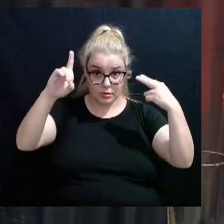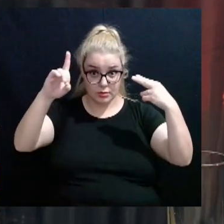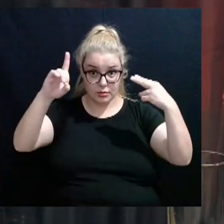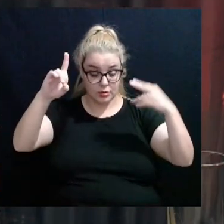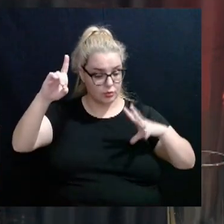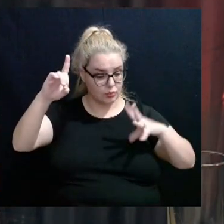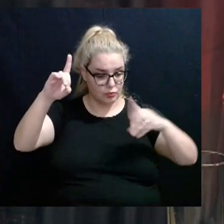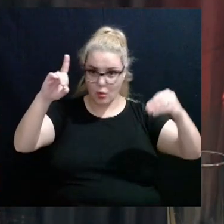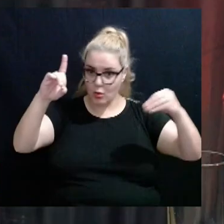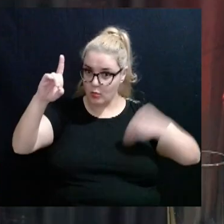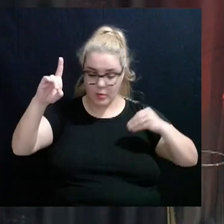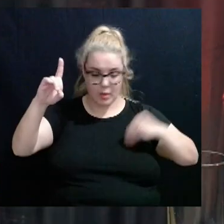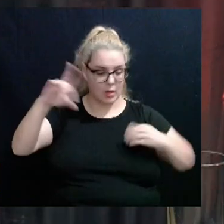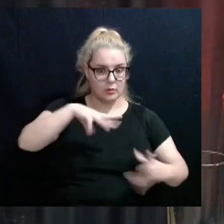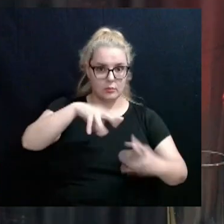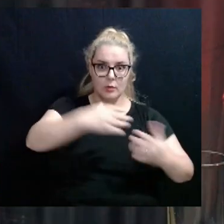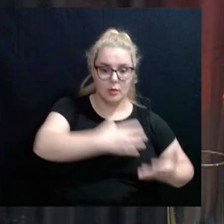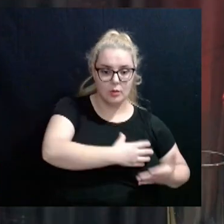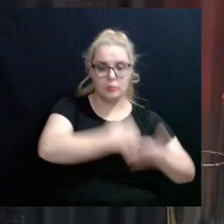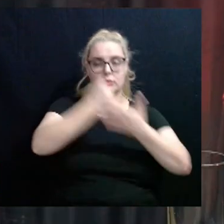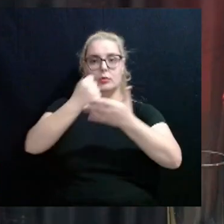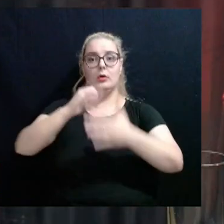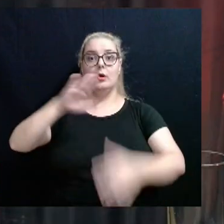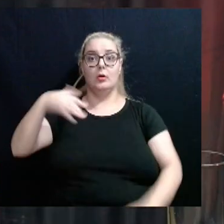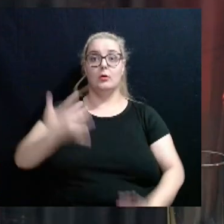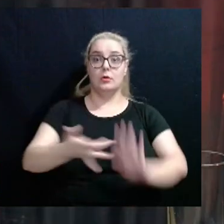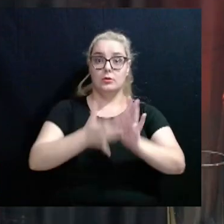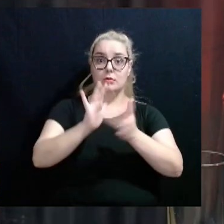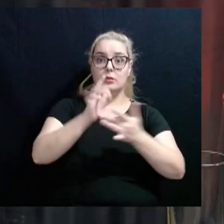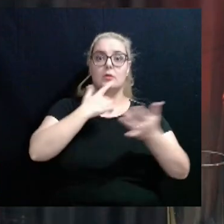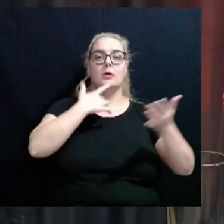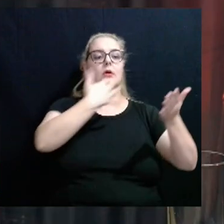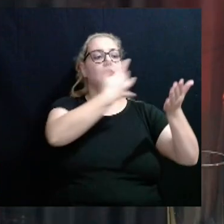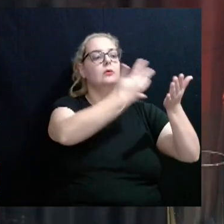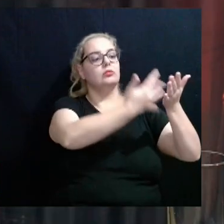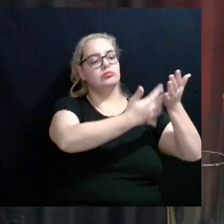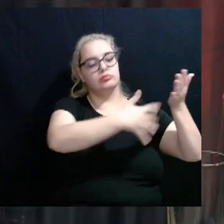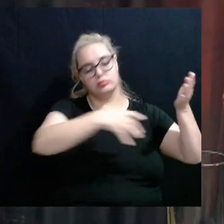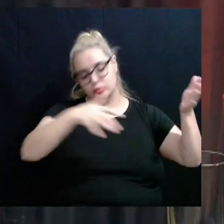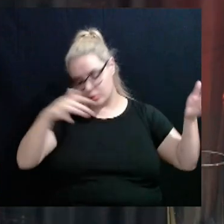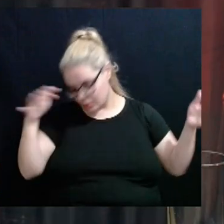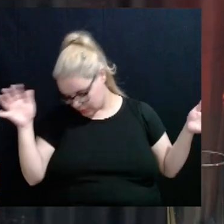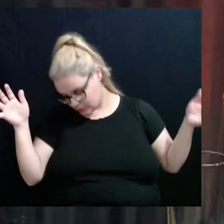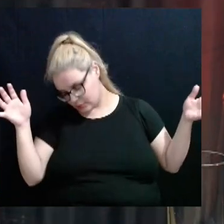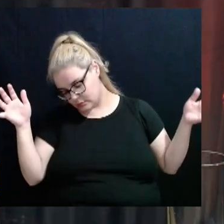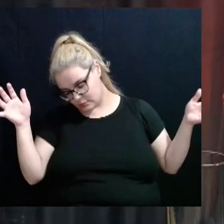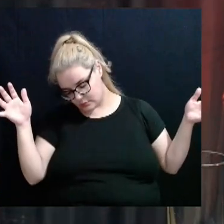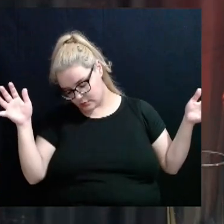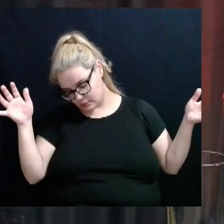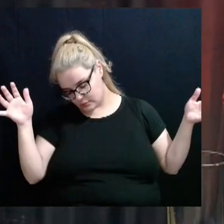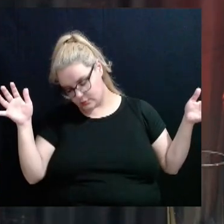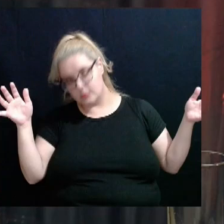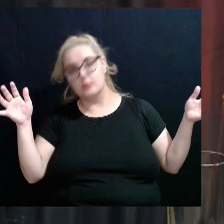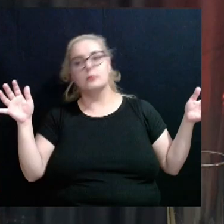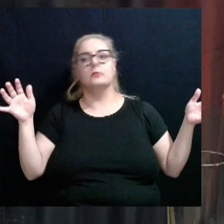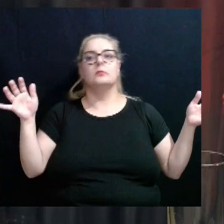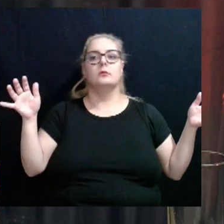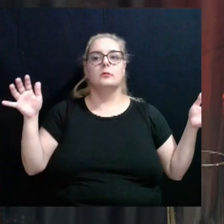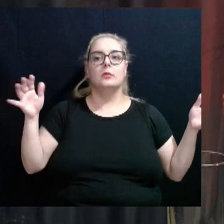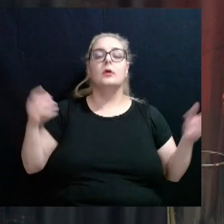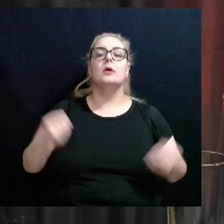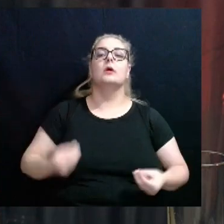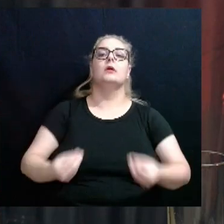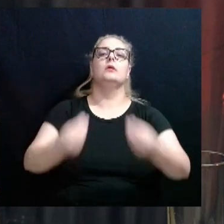de Jesus é derramado, ele simplesmente nos protege de todo o mal. Ele